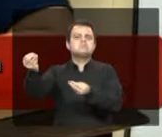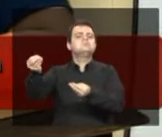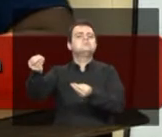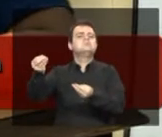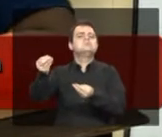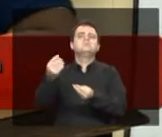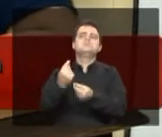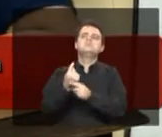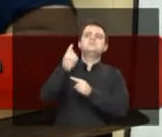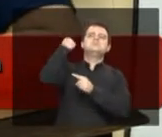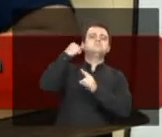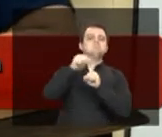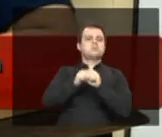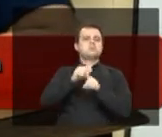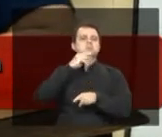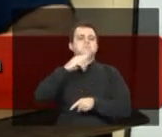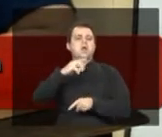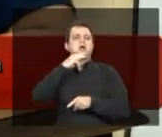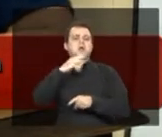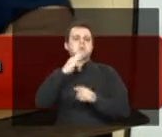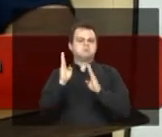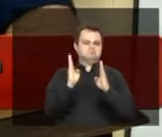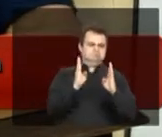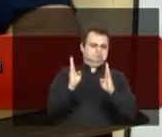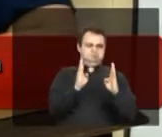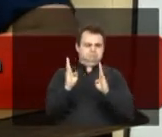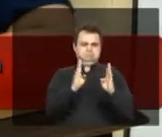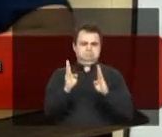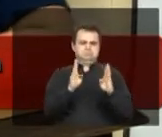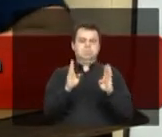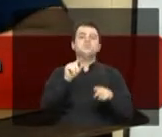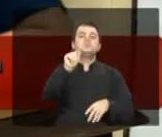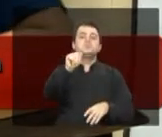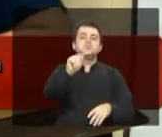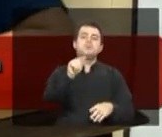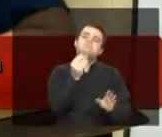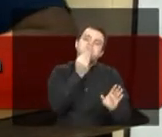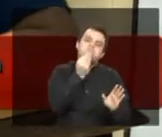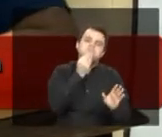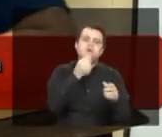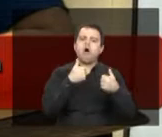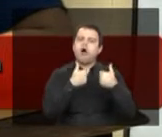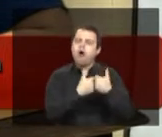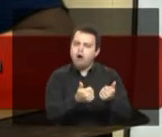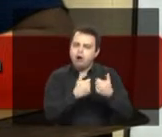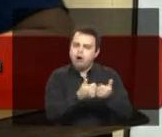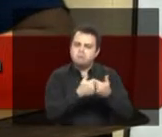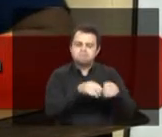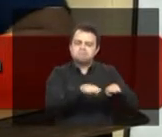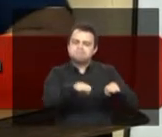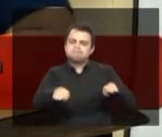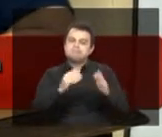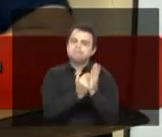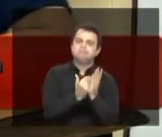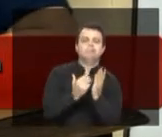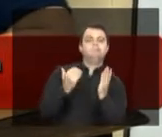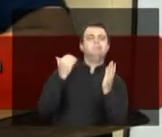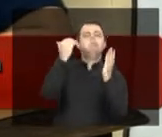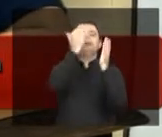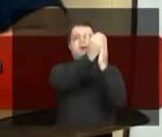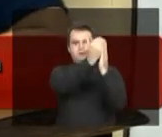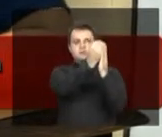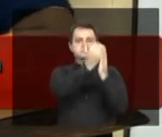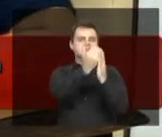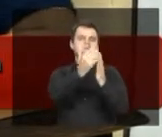mês de março, sobre o aumento do número de veículos dos ônibus aí, no caso, para atender no